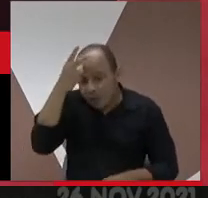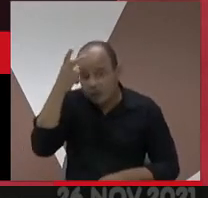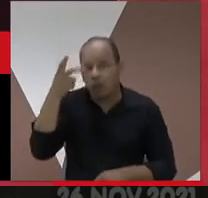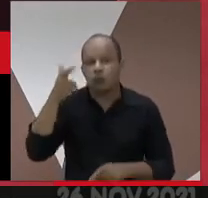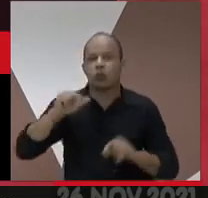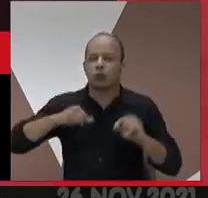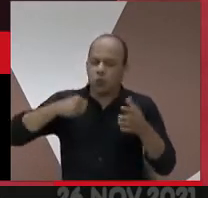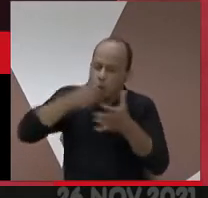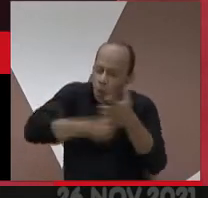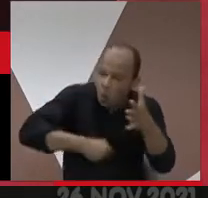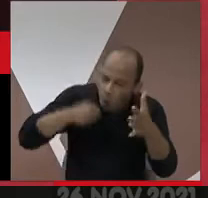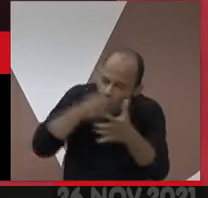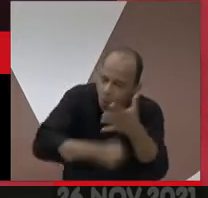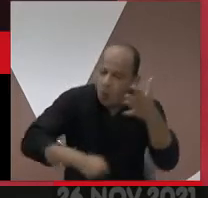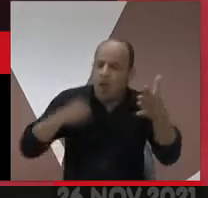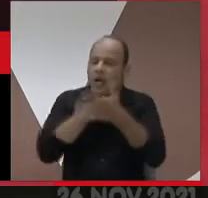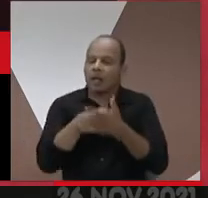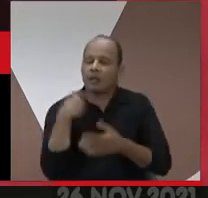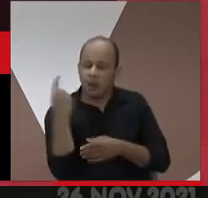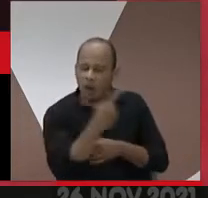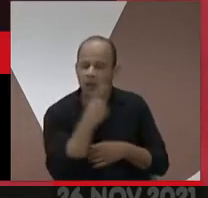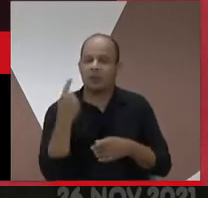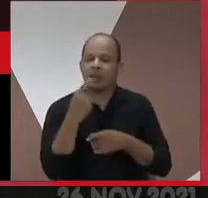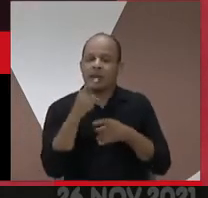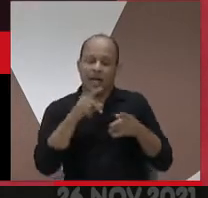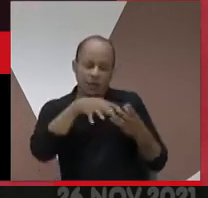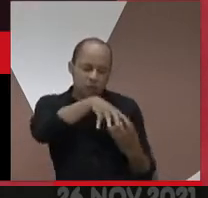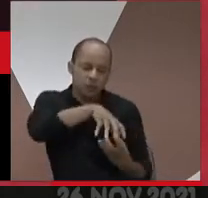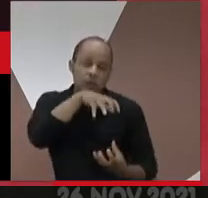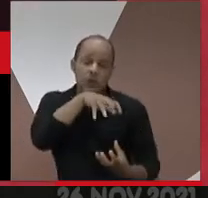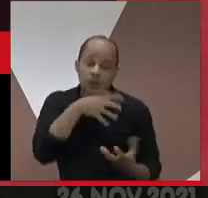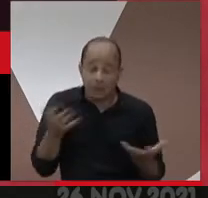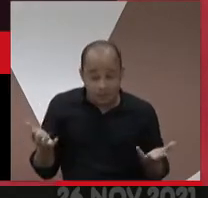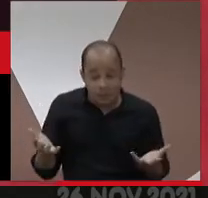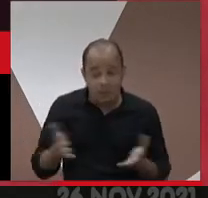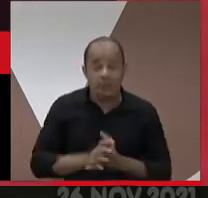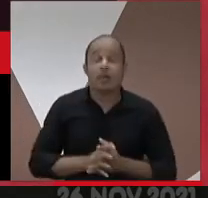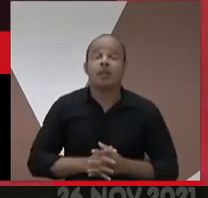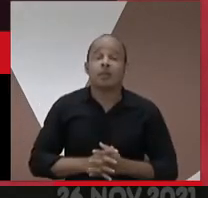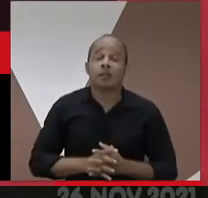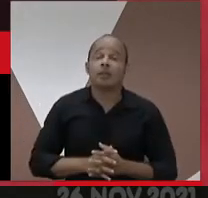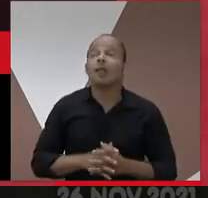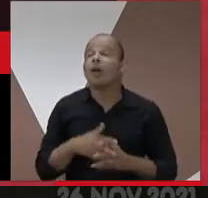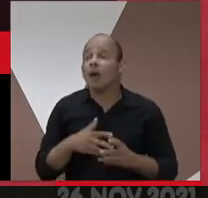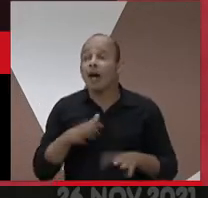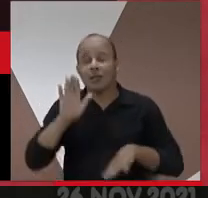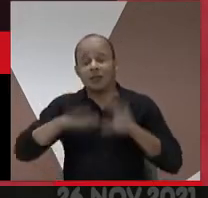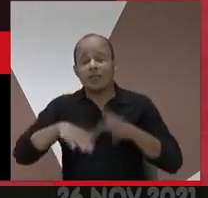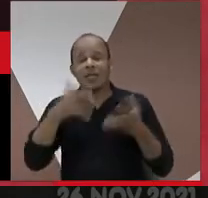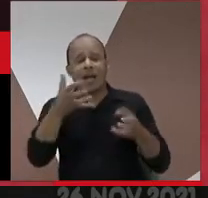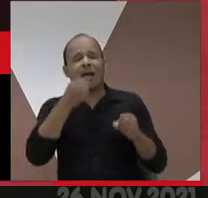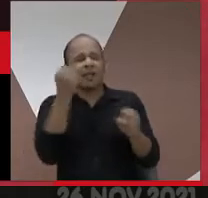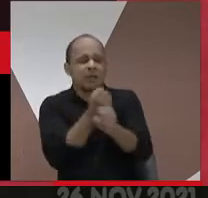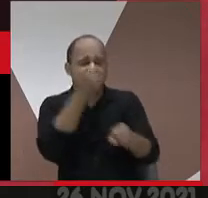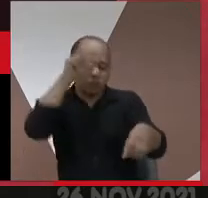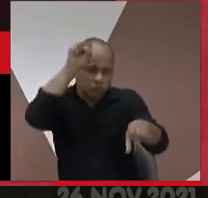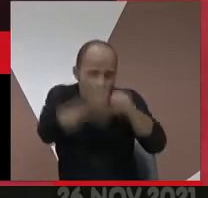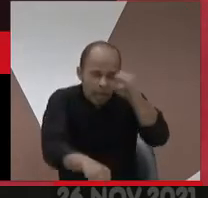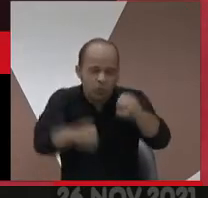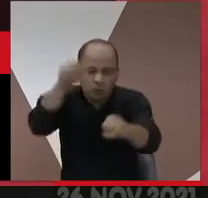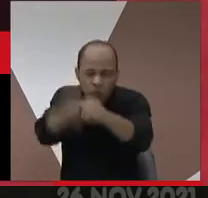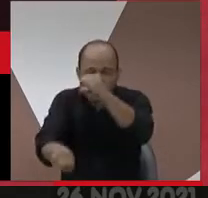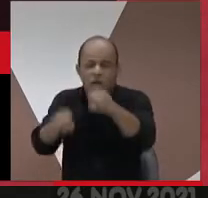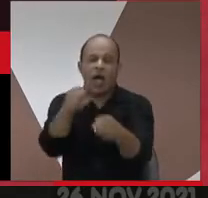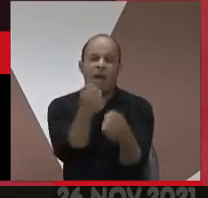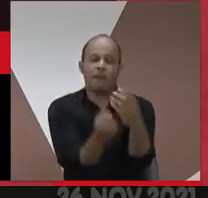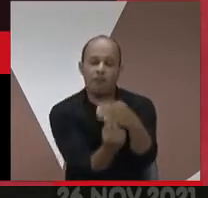pelo nosso sustento, os aposentados. Enquanto estão querendo destruir as nossas plantas medicinais, o nosso